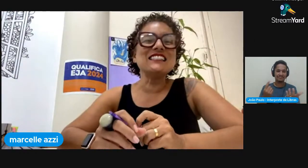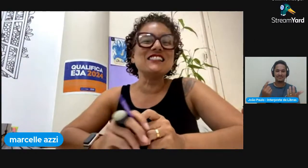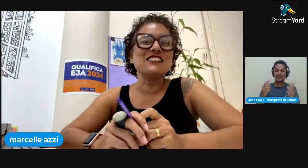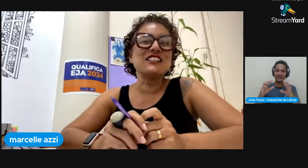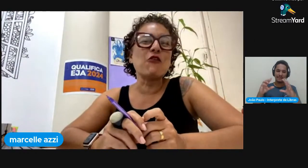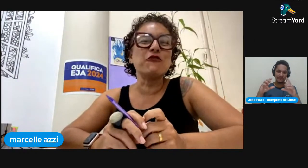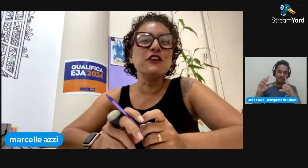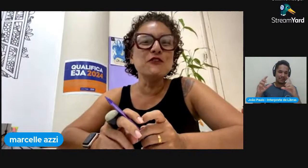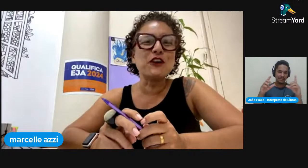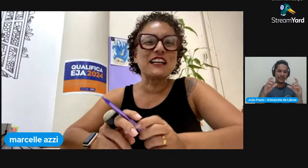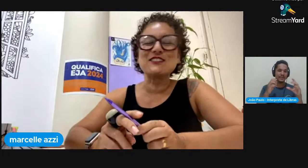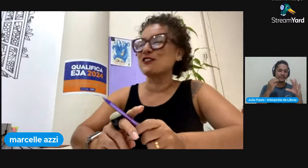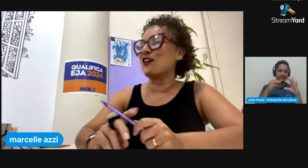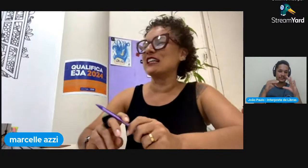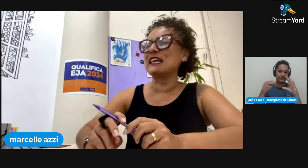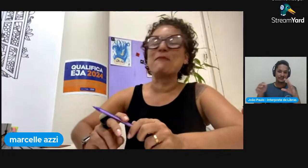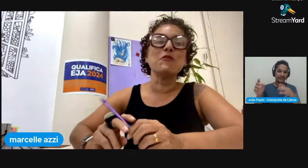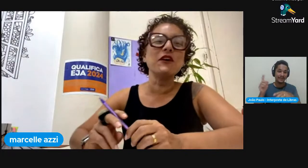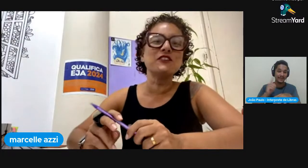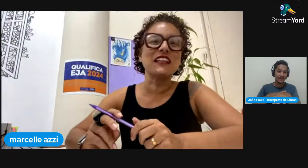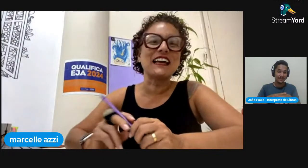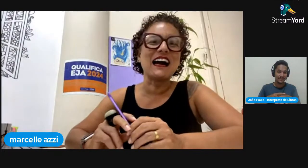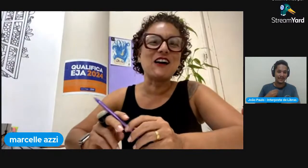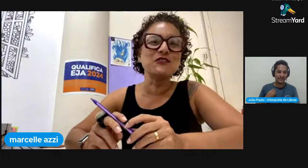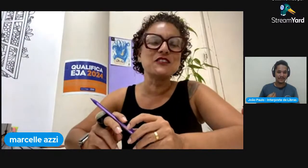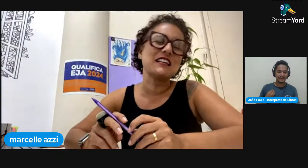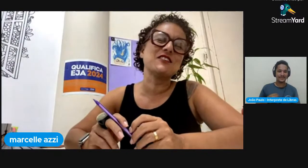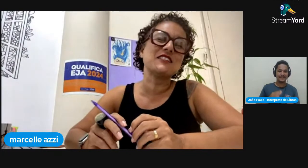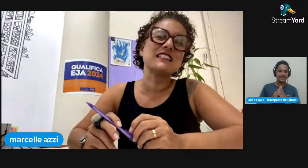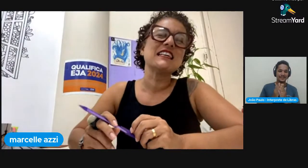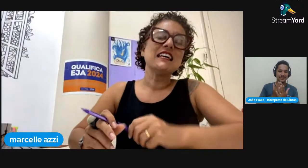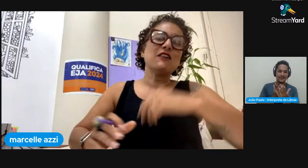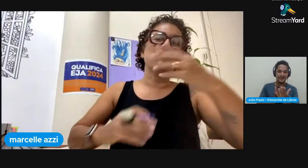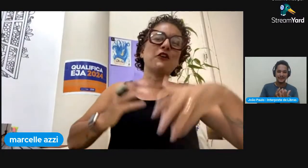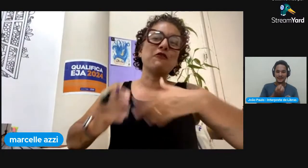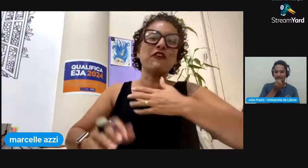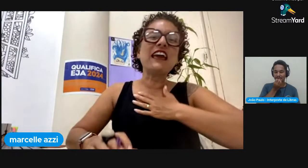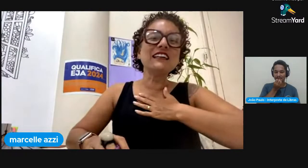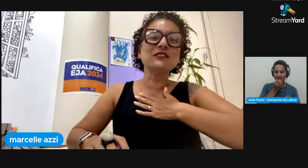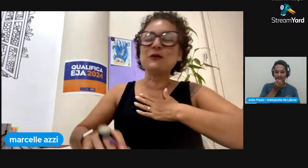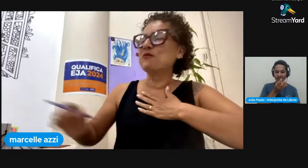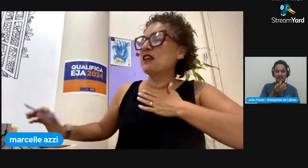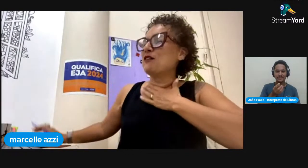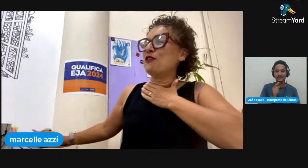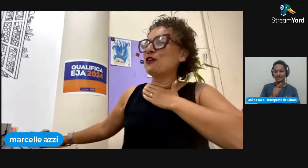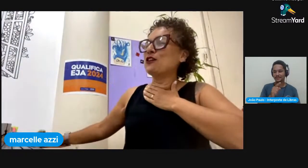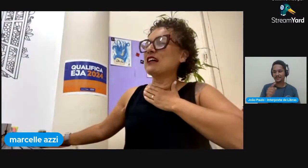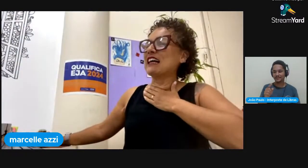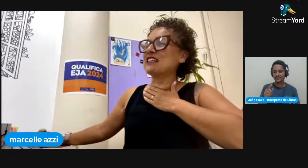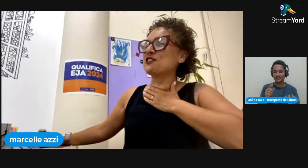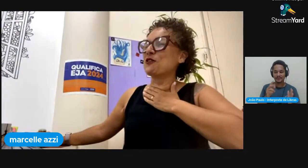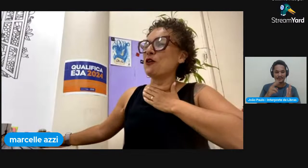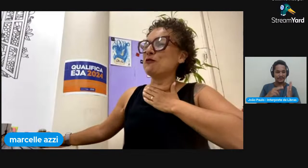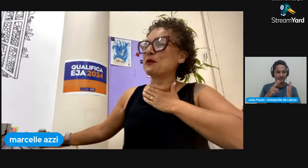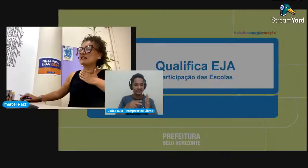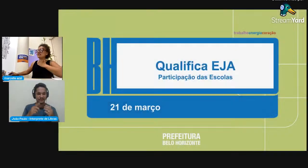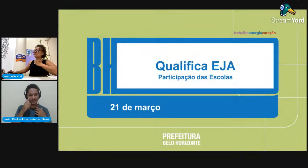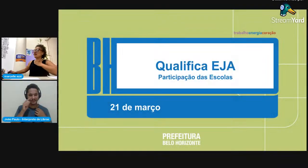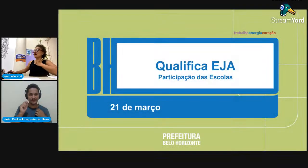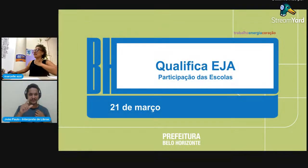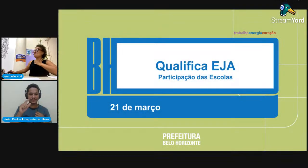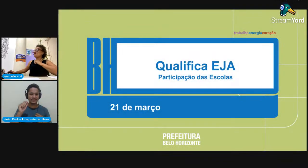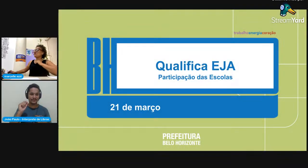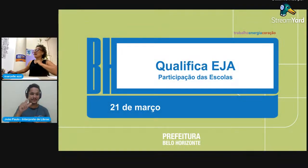né, de ao vivo aí na escola, que é muito legal. Não sei se vocês foram vendo. Vou colocar aqui de novo para